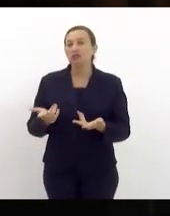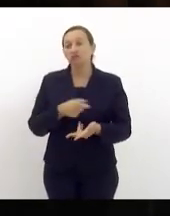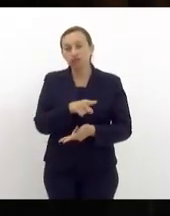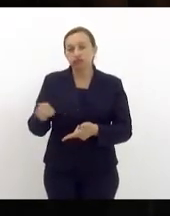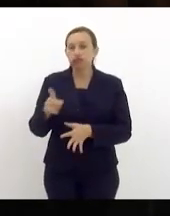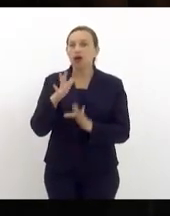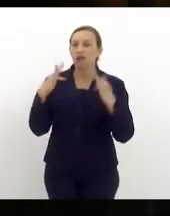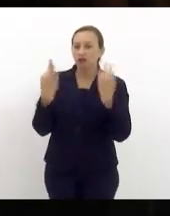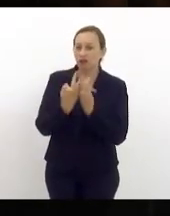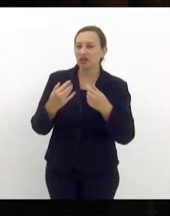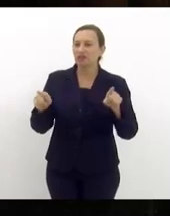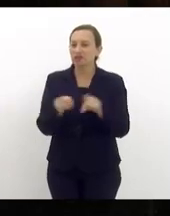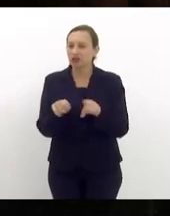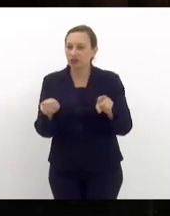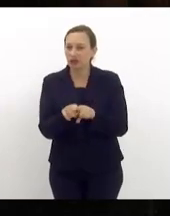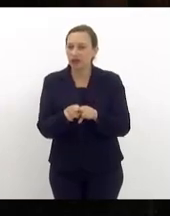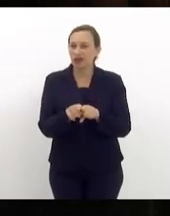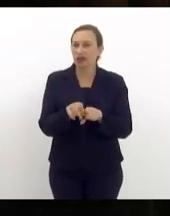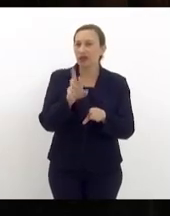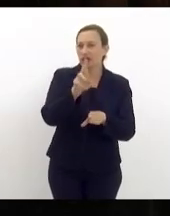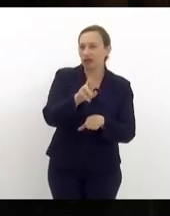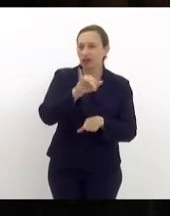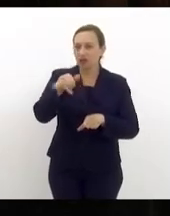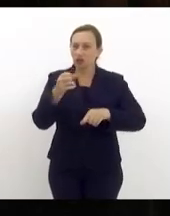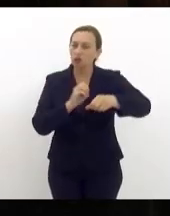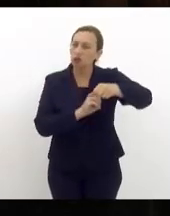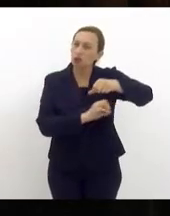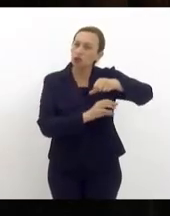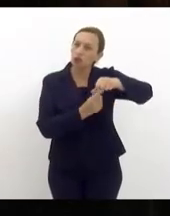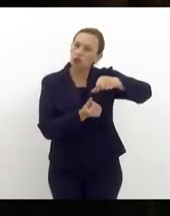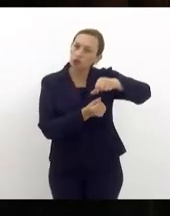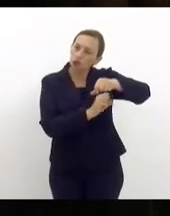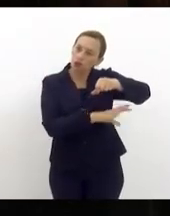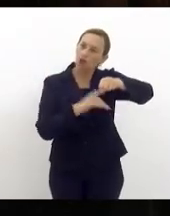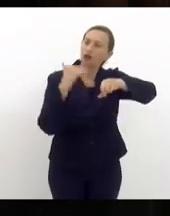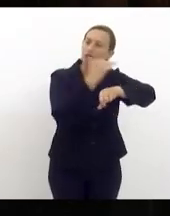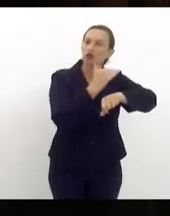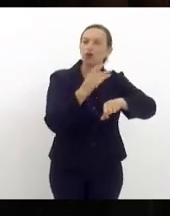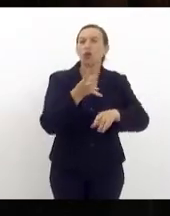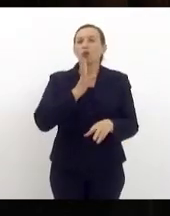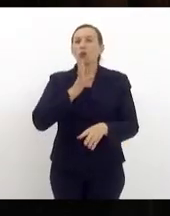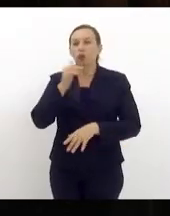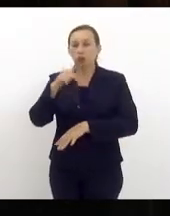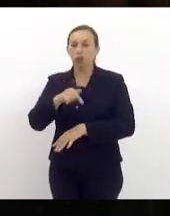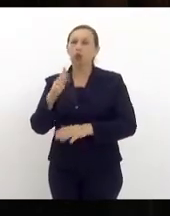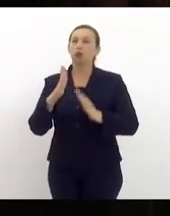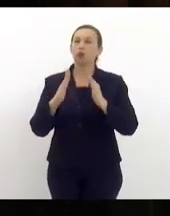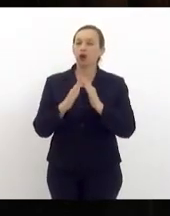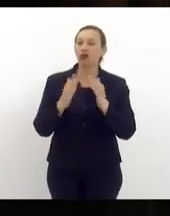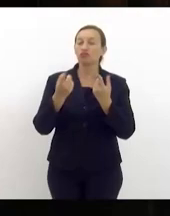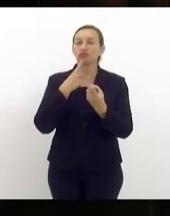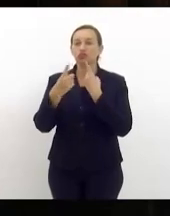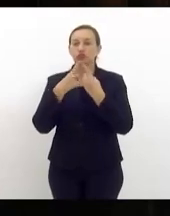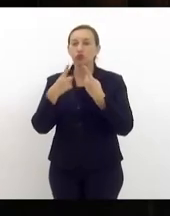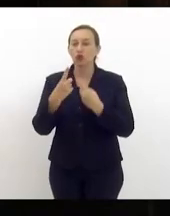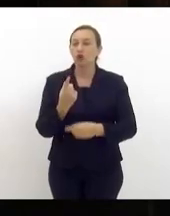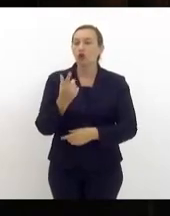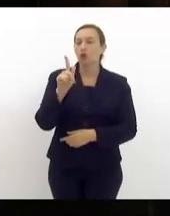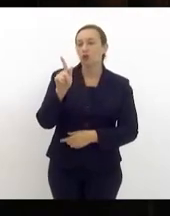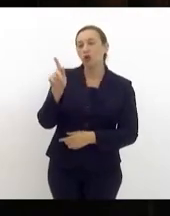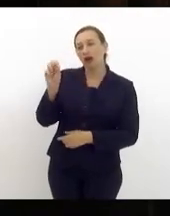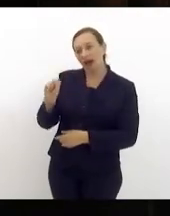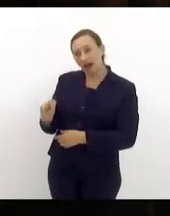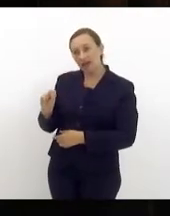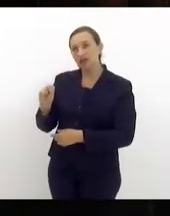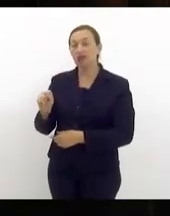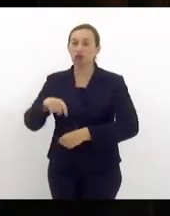famílias também pudesse ter um aporte reconhecidamente, e aqui nessa casa discutimos, sobre o gás de cozinha. Então, quando eu